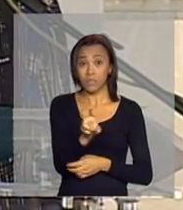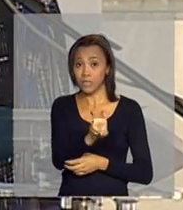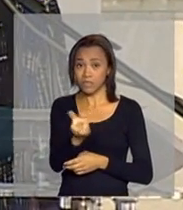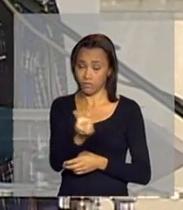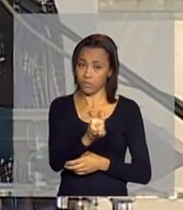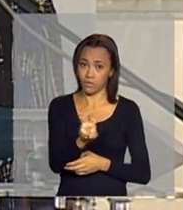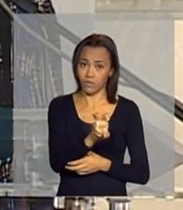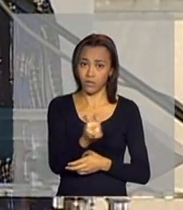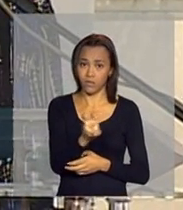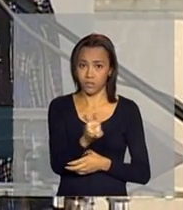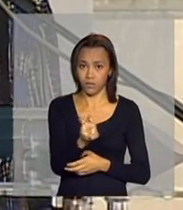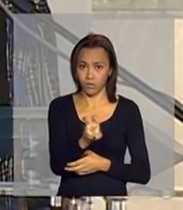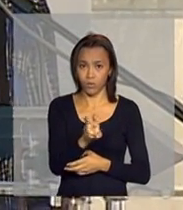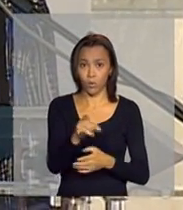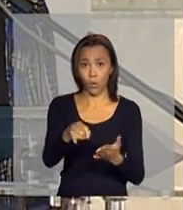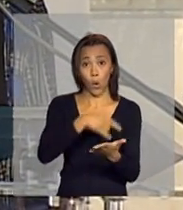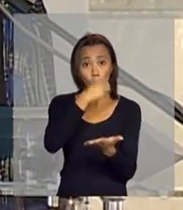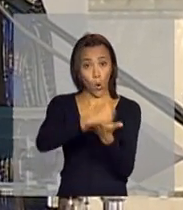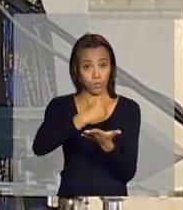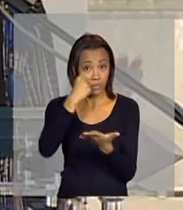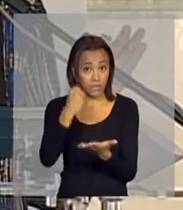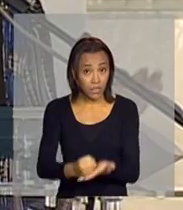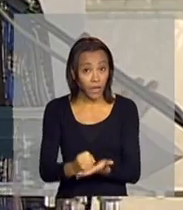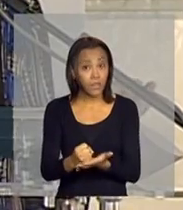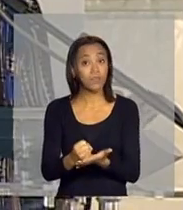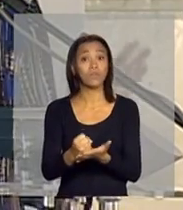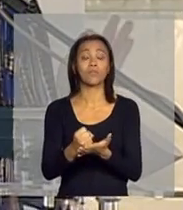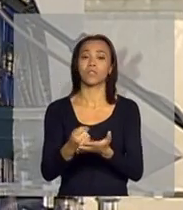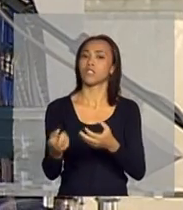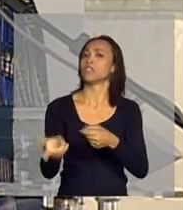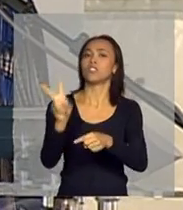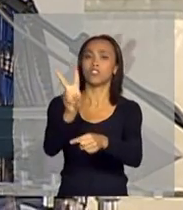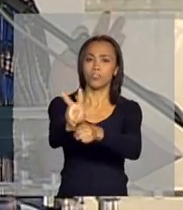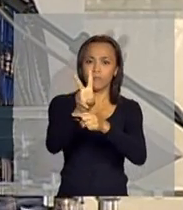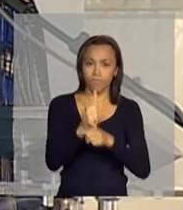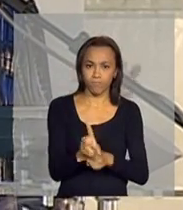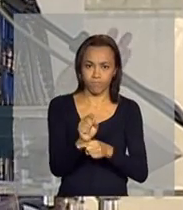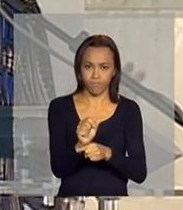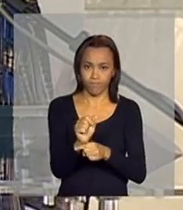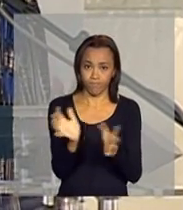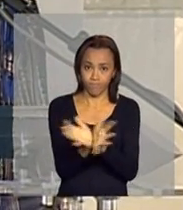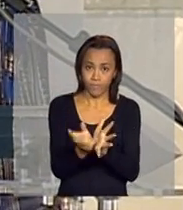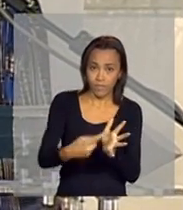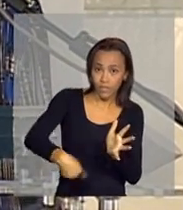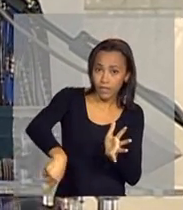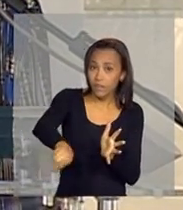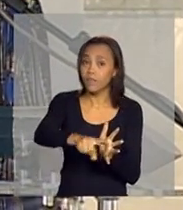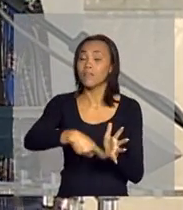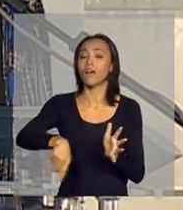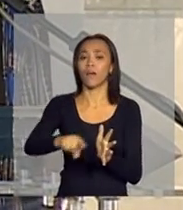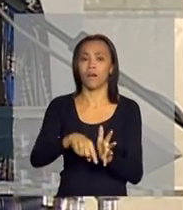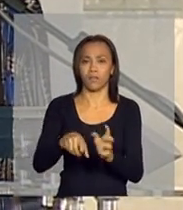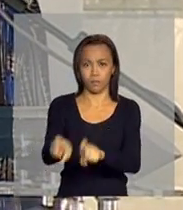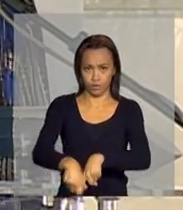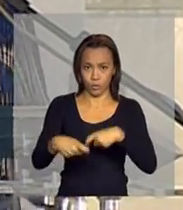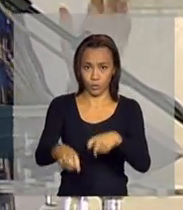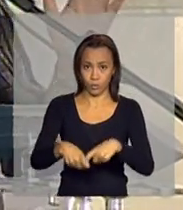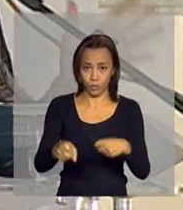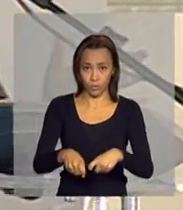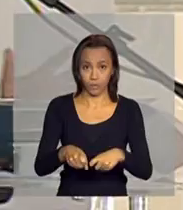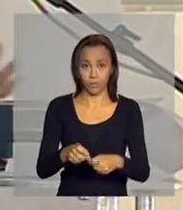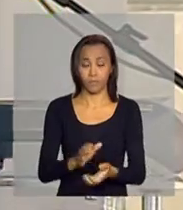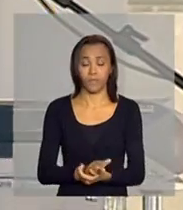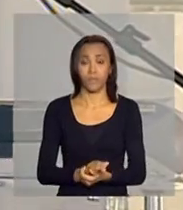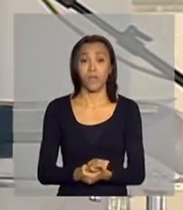655 contratos de financiamento no âmbito do plano de agricultura de baixo carbono. Portanto,